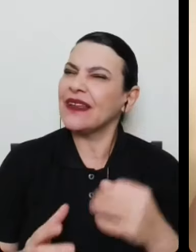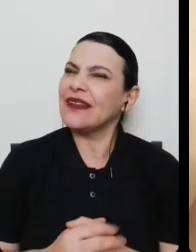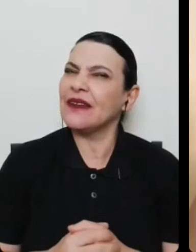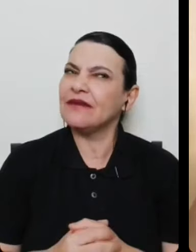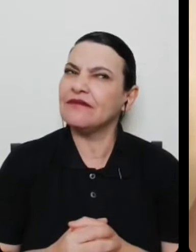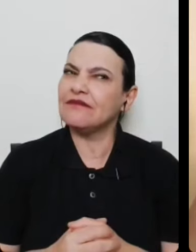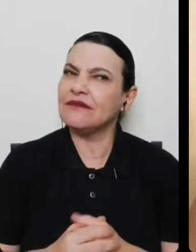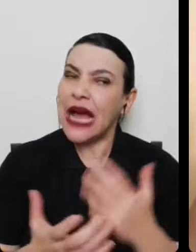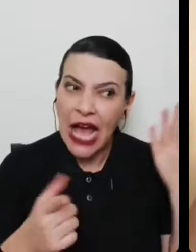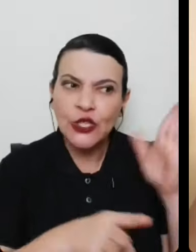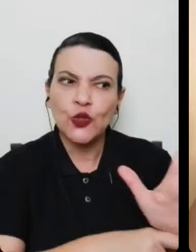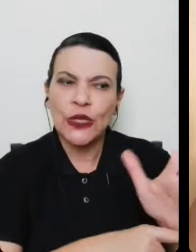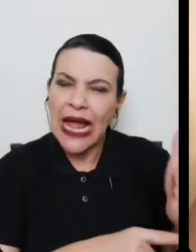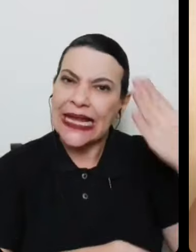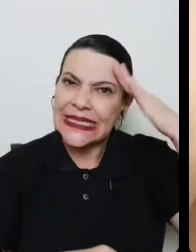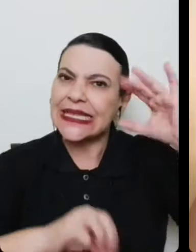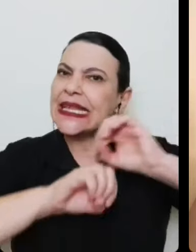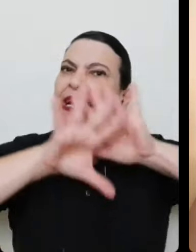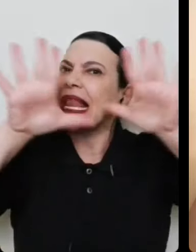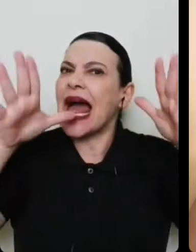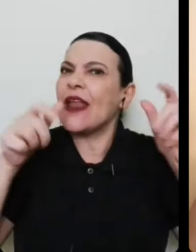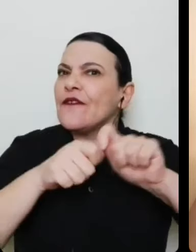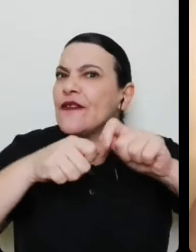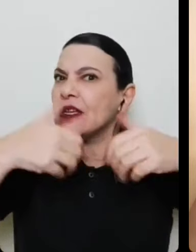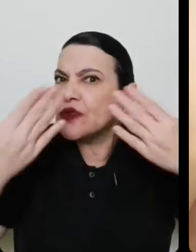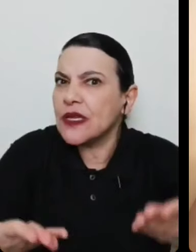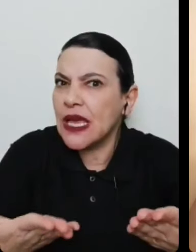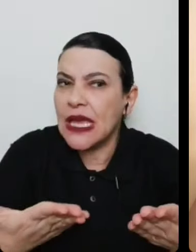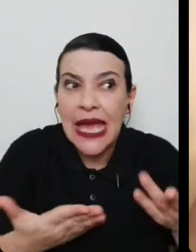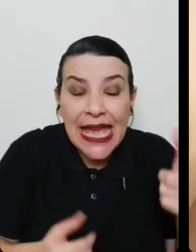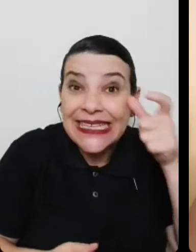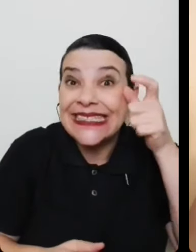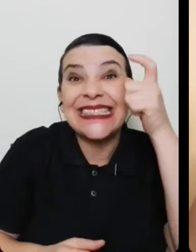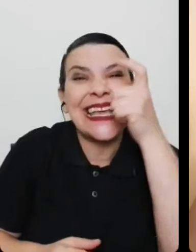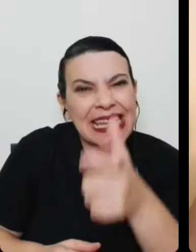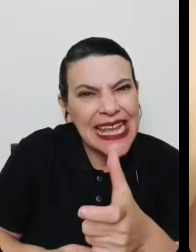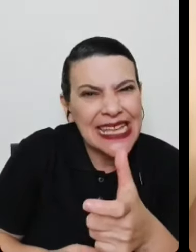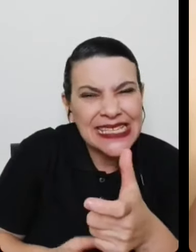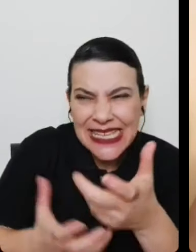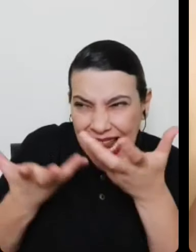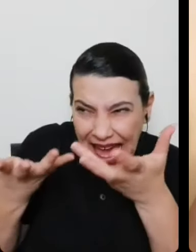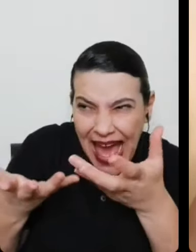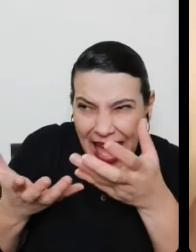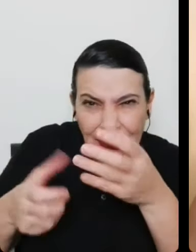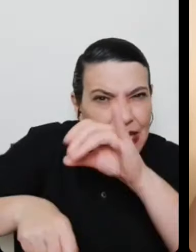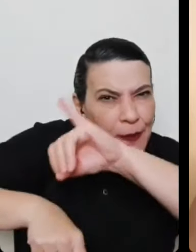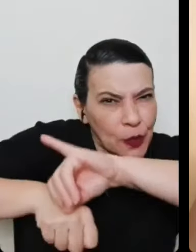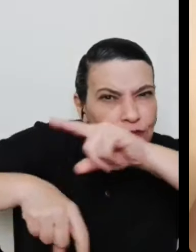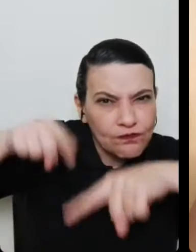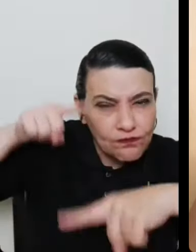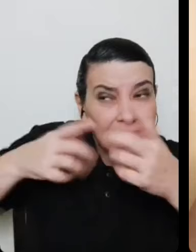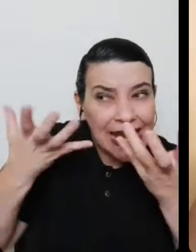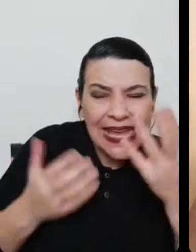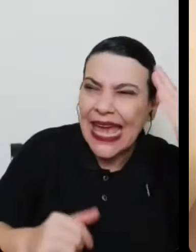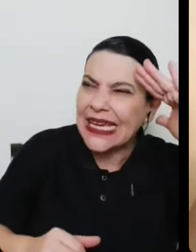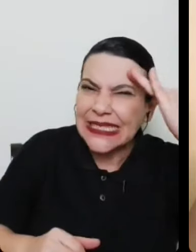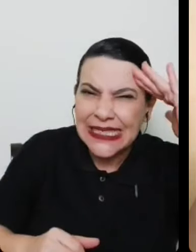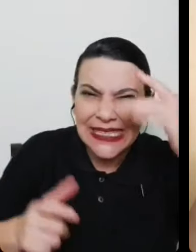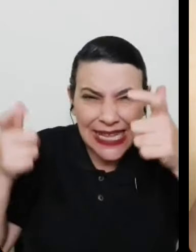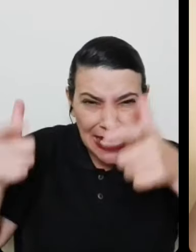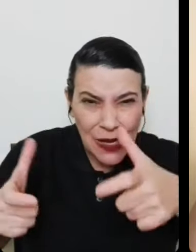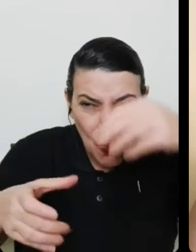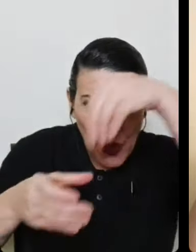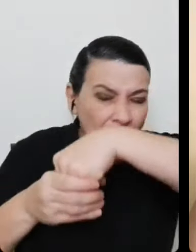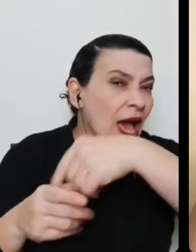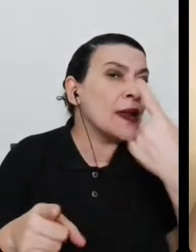faz para essa pessoa entender? E qual é o interesse dela em entender aquele objeto específico, sendo que dentro daquele espaço